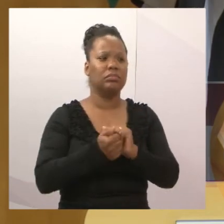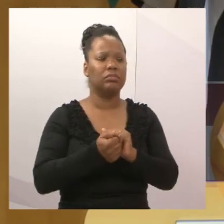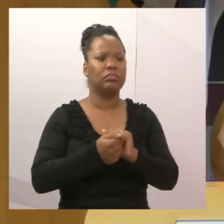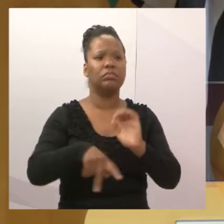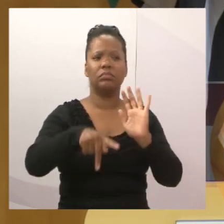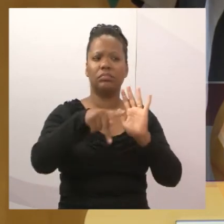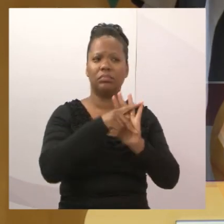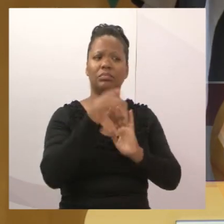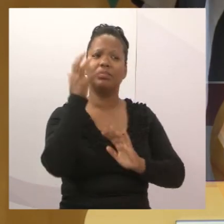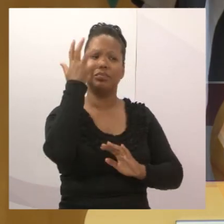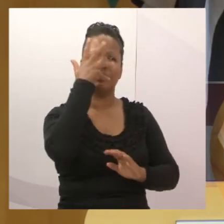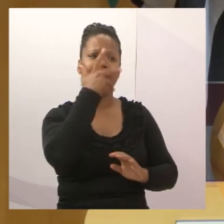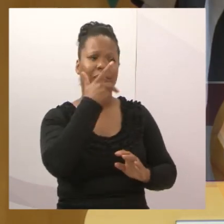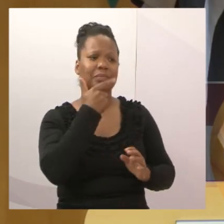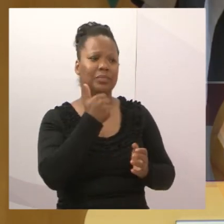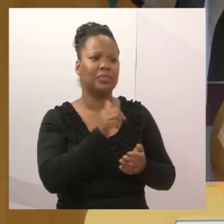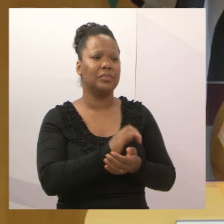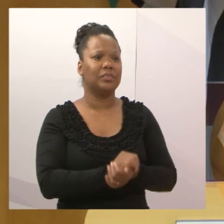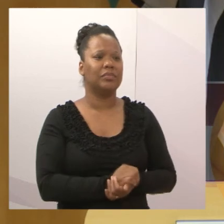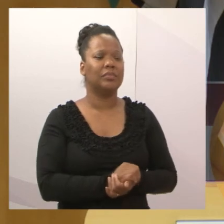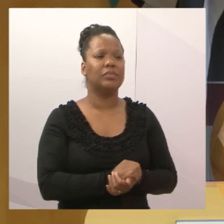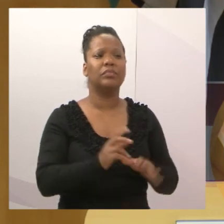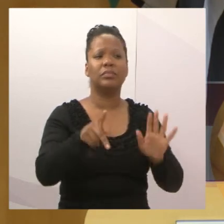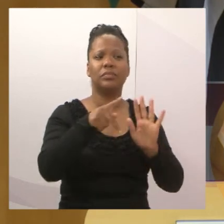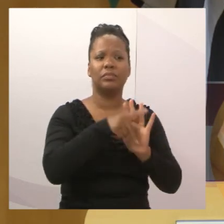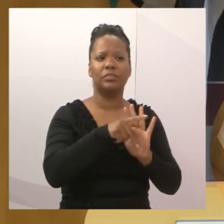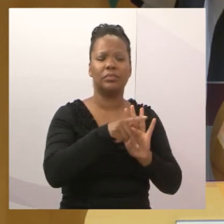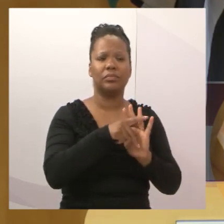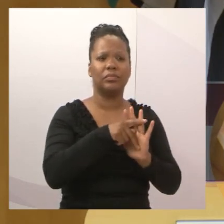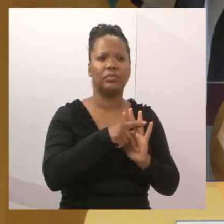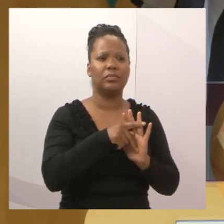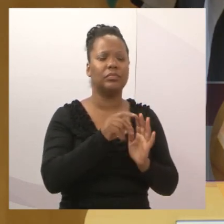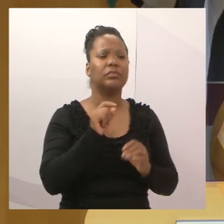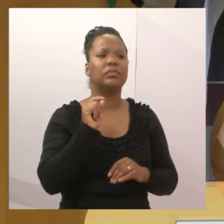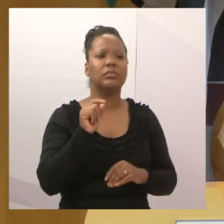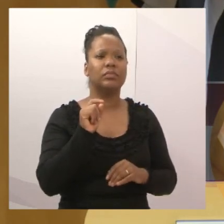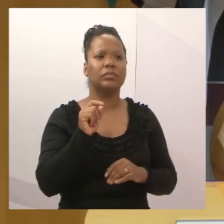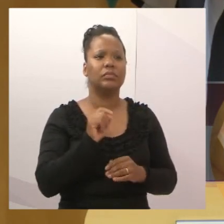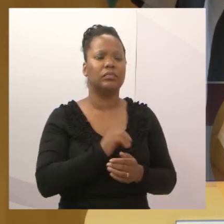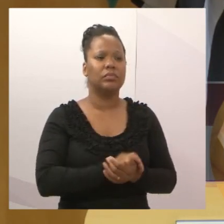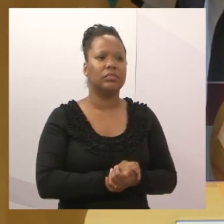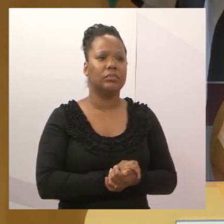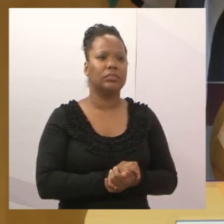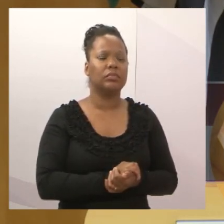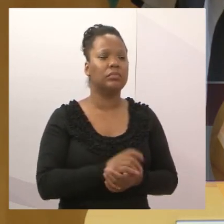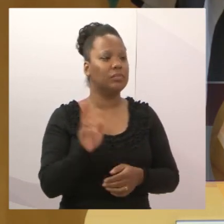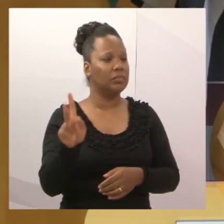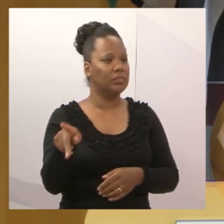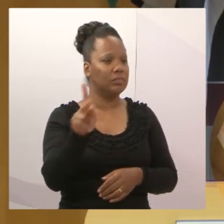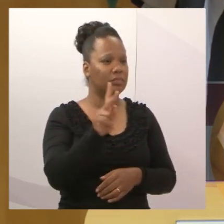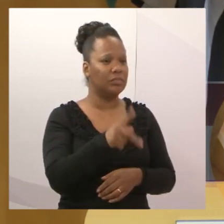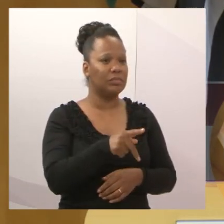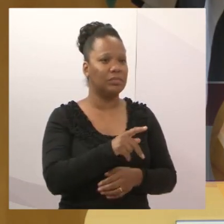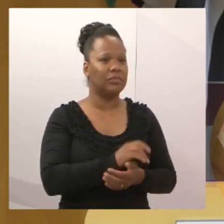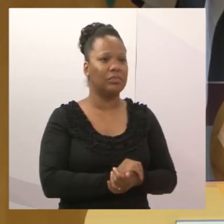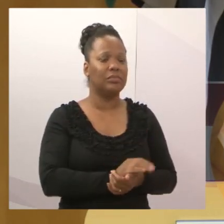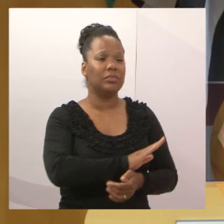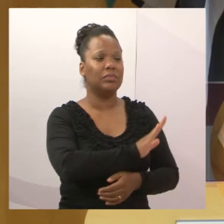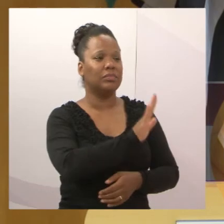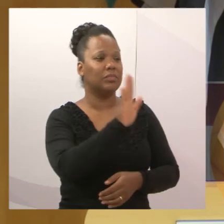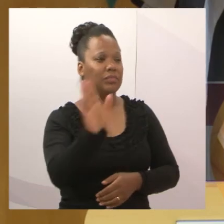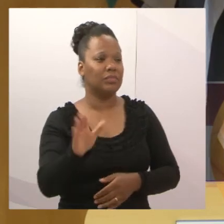projeto tão bonito, que é um projeto que leva o quê? Leva professores para os